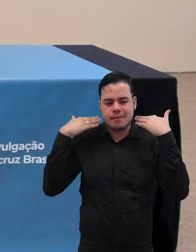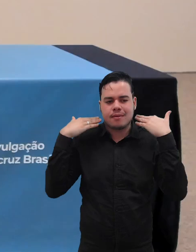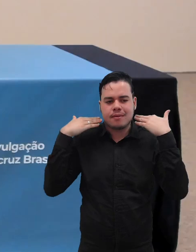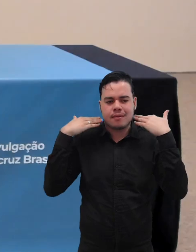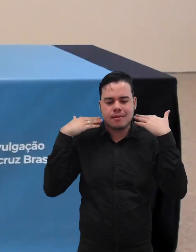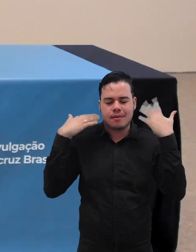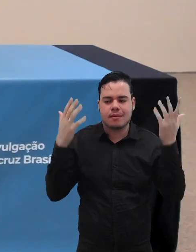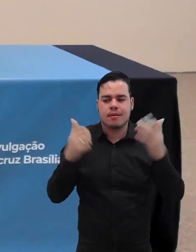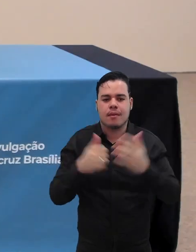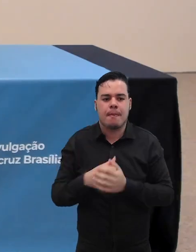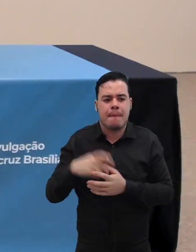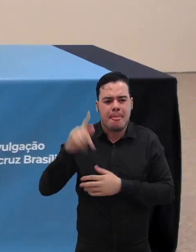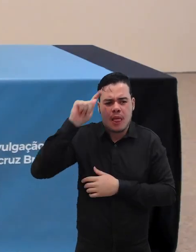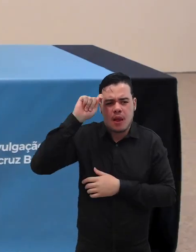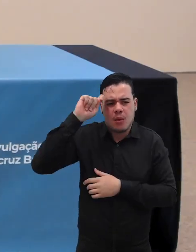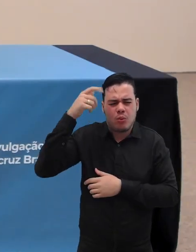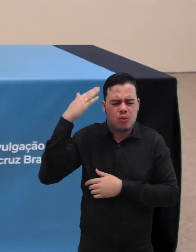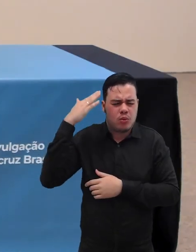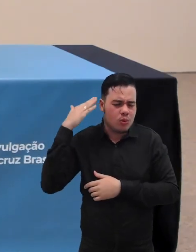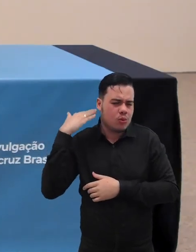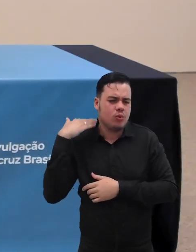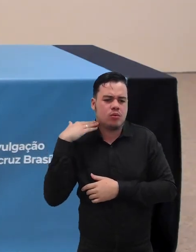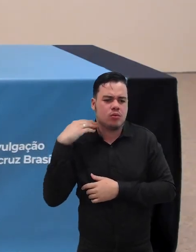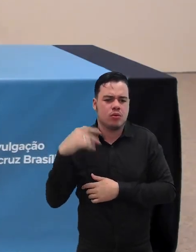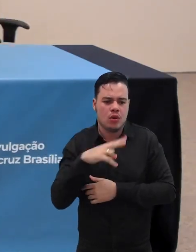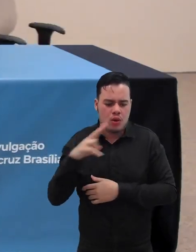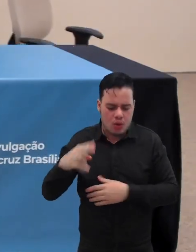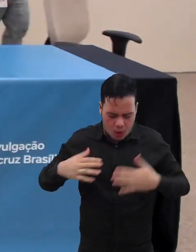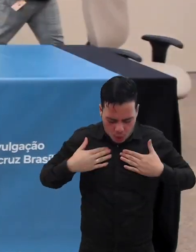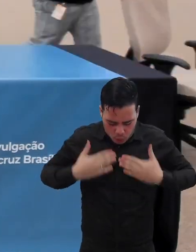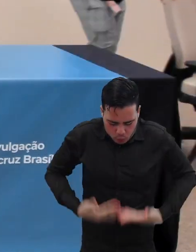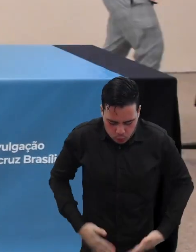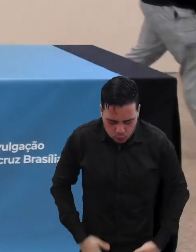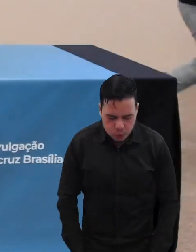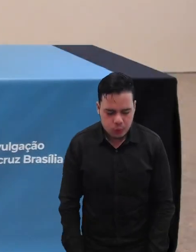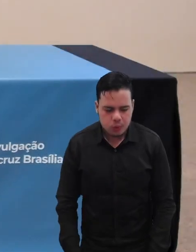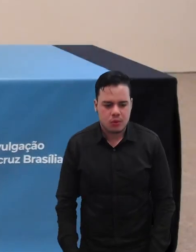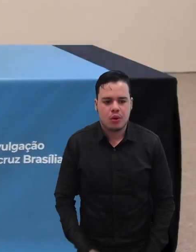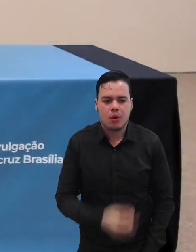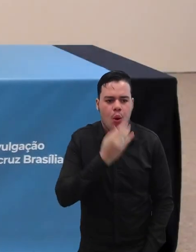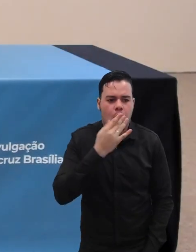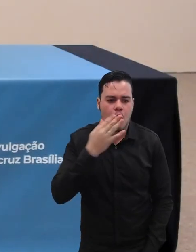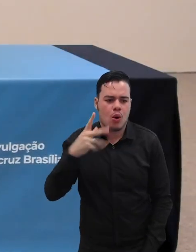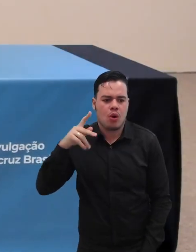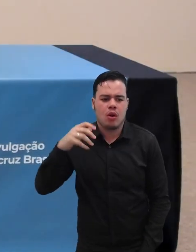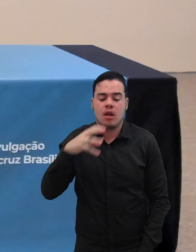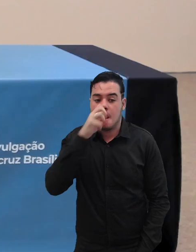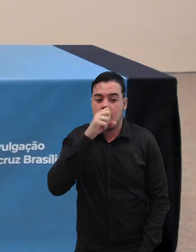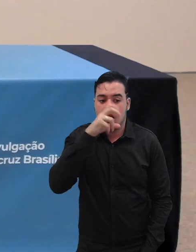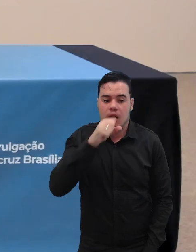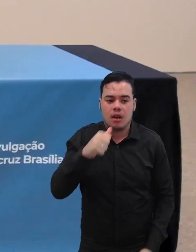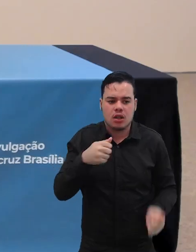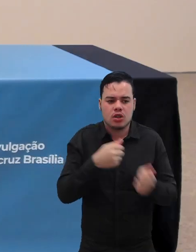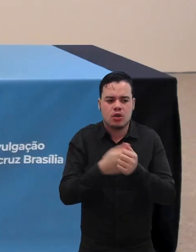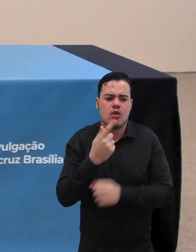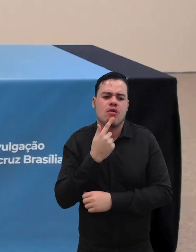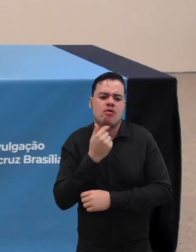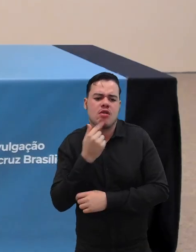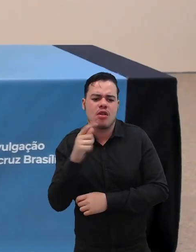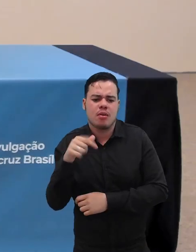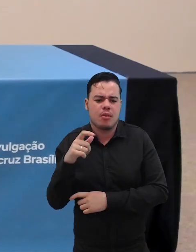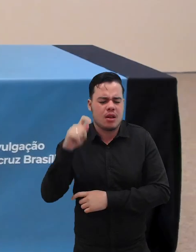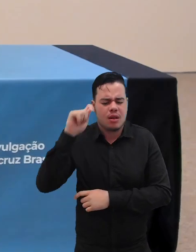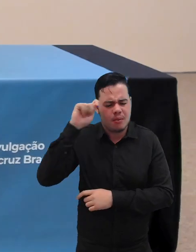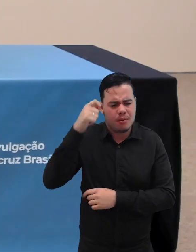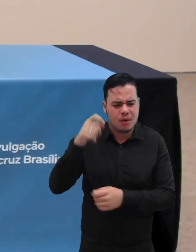de cabelo curto, cacheado, preto, utiliza um vestido colorido, laranja com vermelho e preto, um